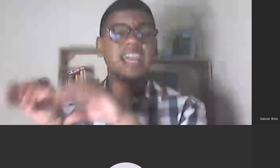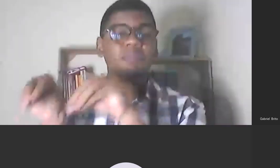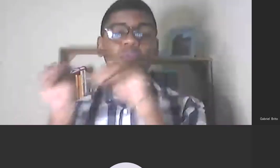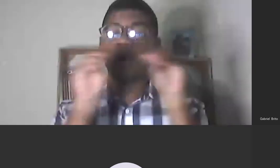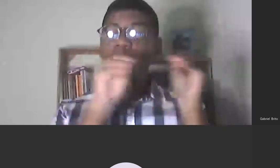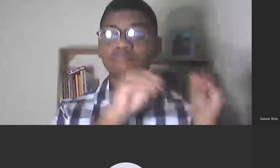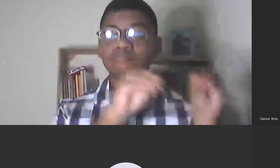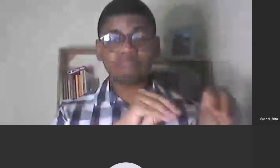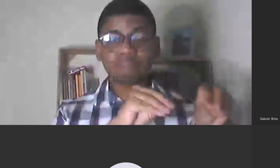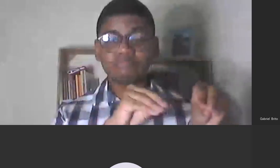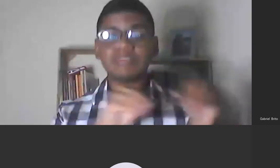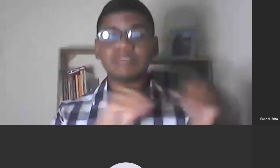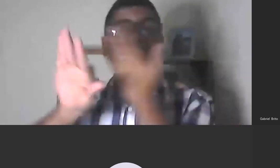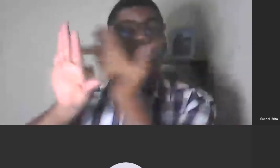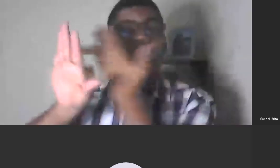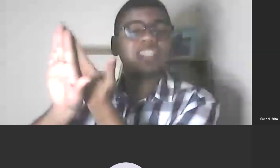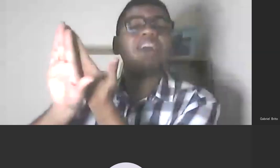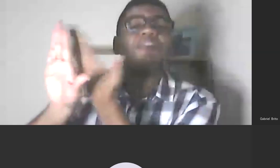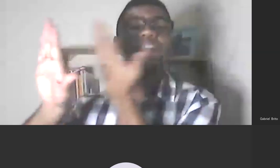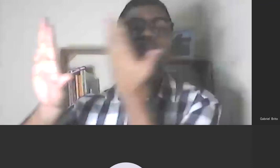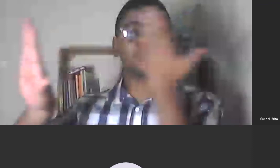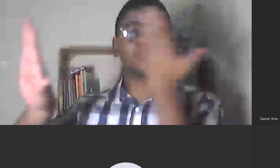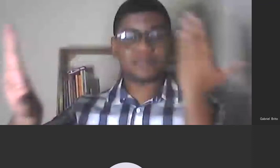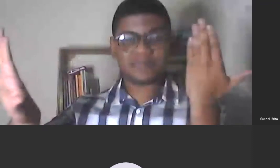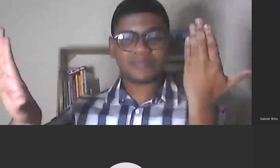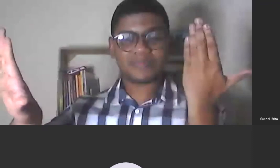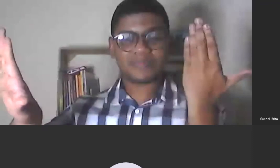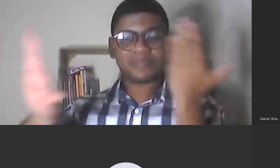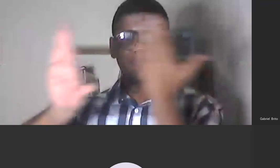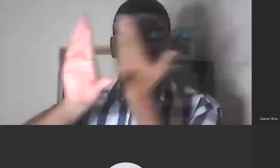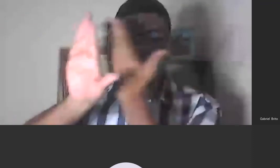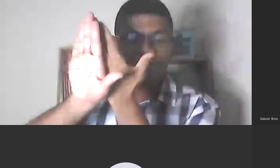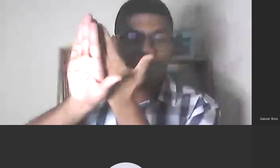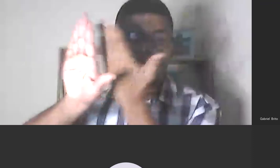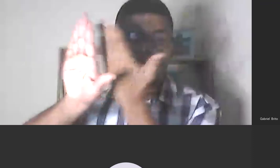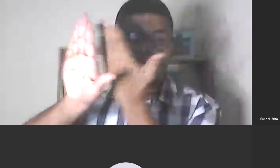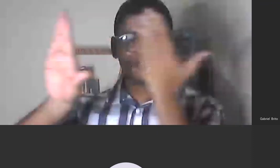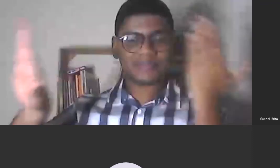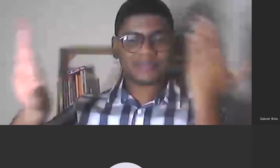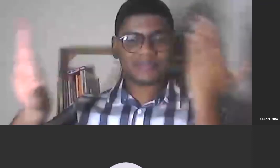Mas ela mudou e a gente se afastou.